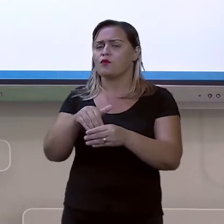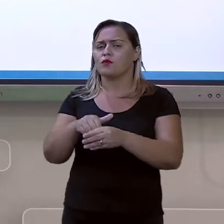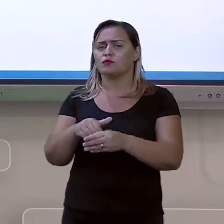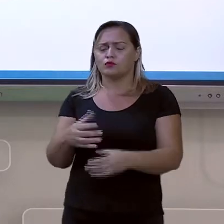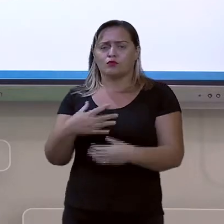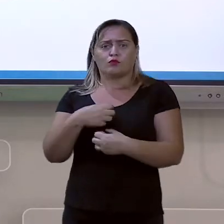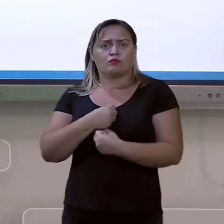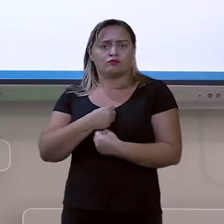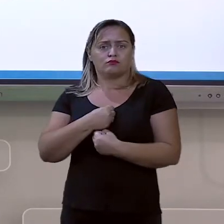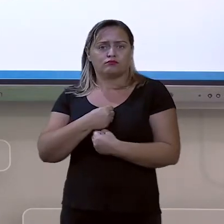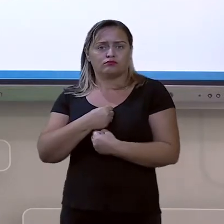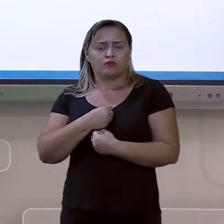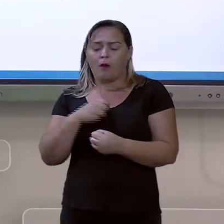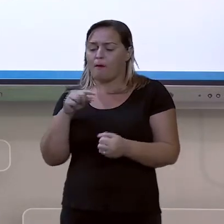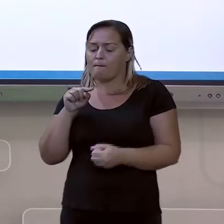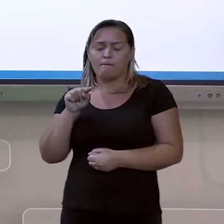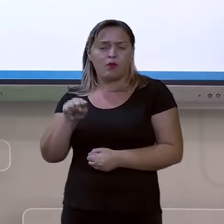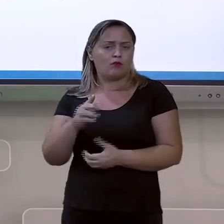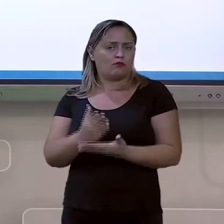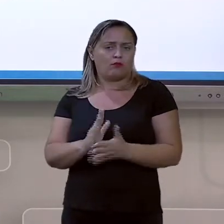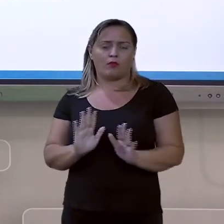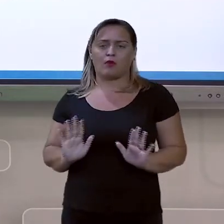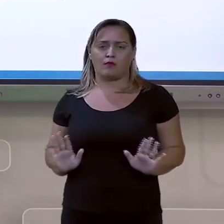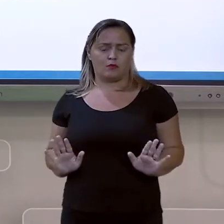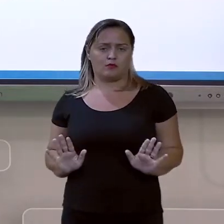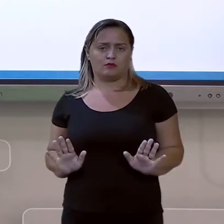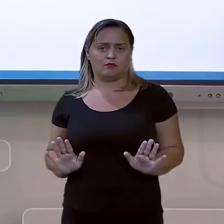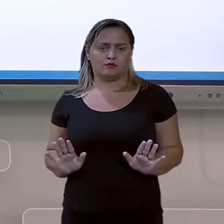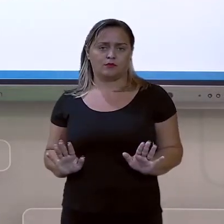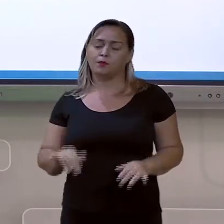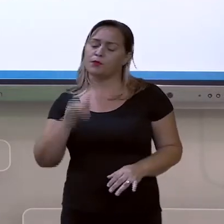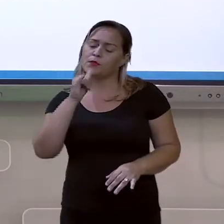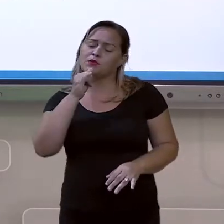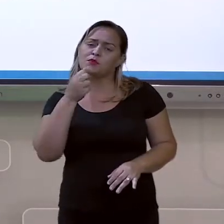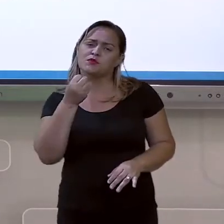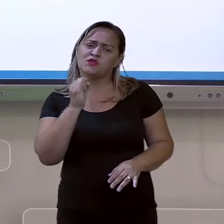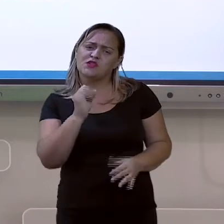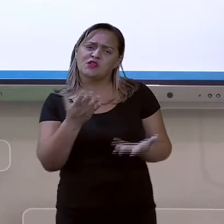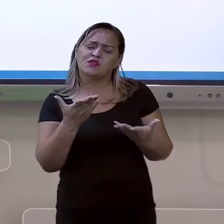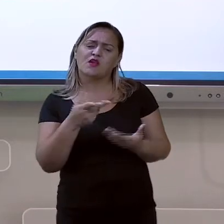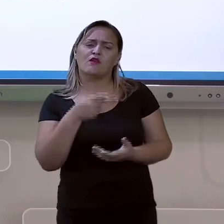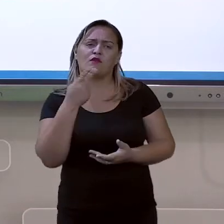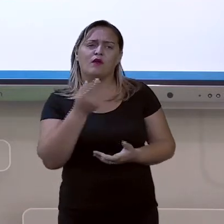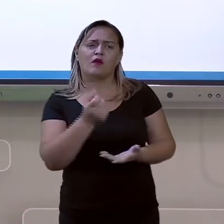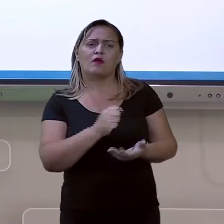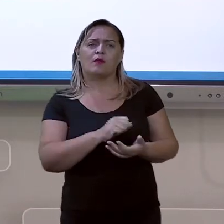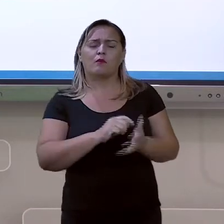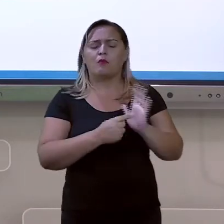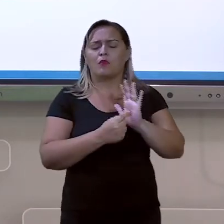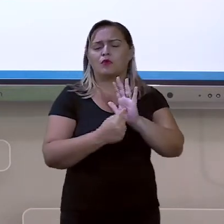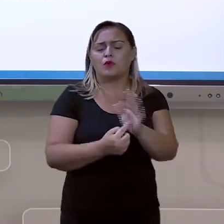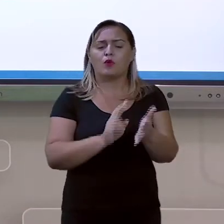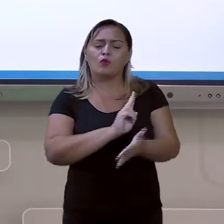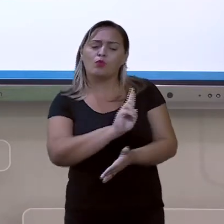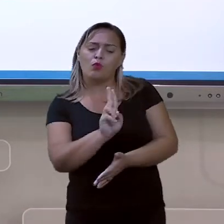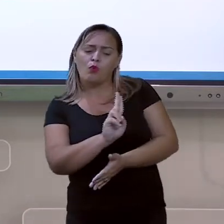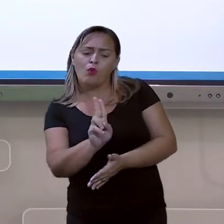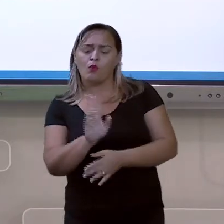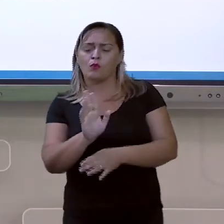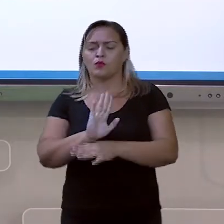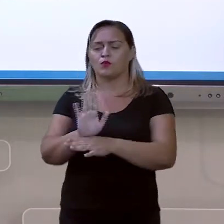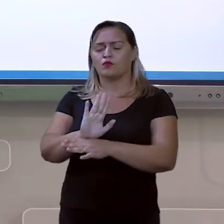Oscar. Ponto. Aí, se eu quiser falar o nome do filme é tal, já vai ser